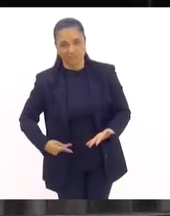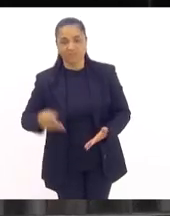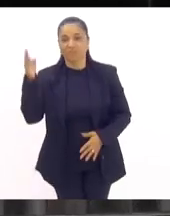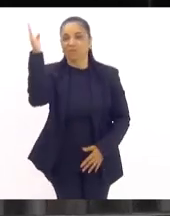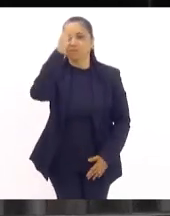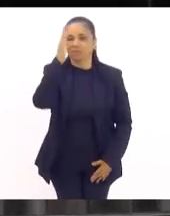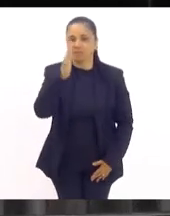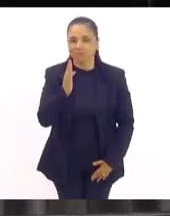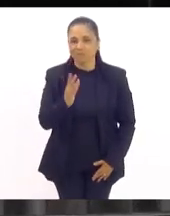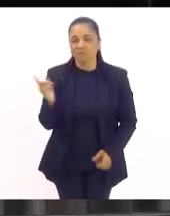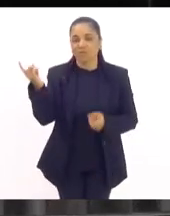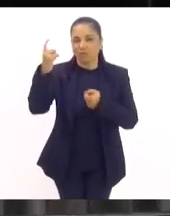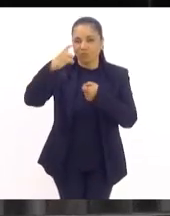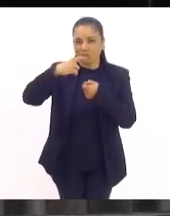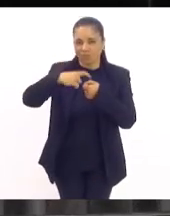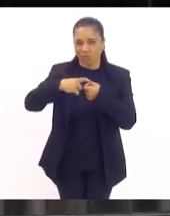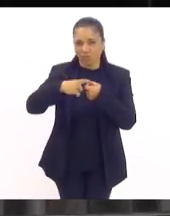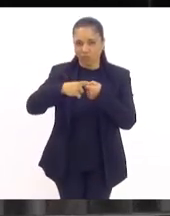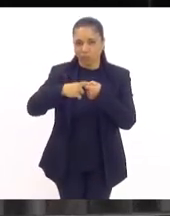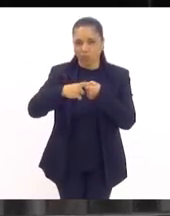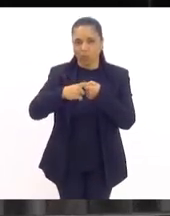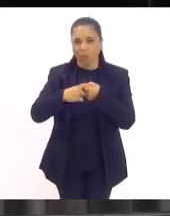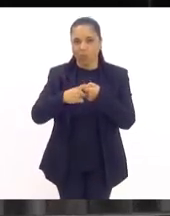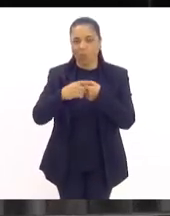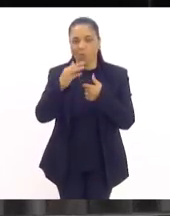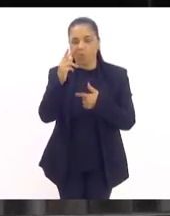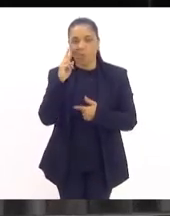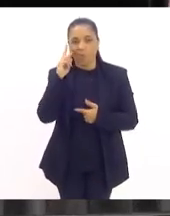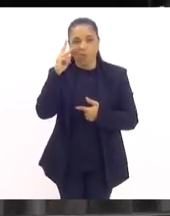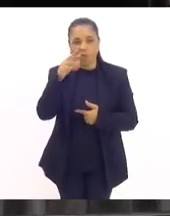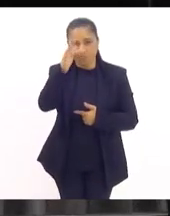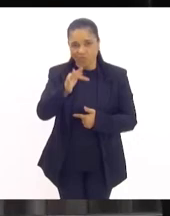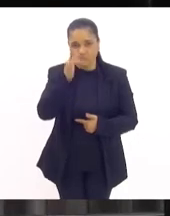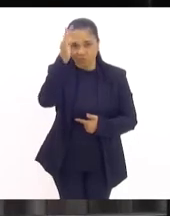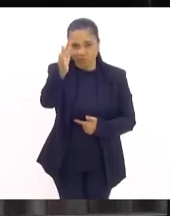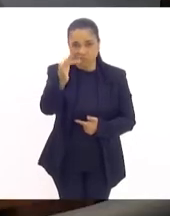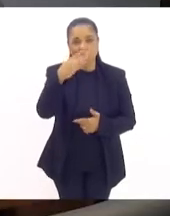Brasil voltou a olhar para o futuro. Obrigada, presidenta Tiaju.